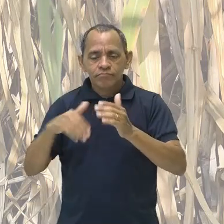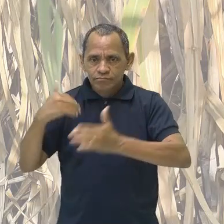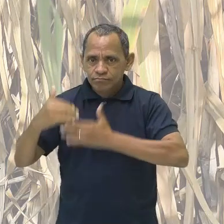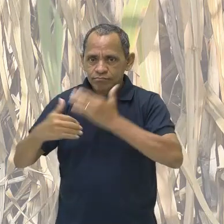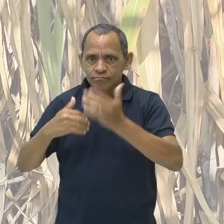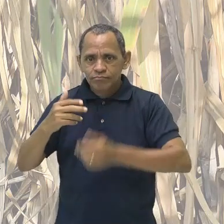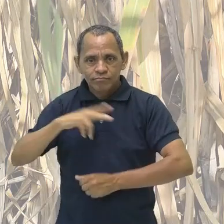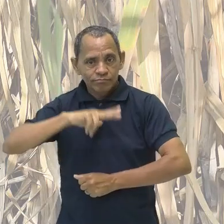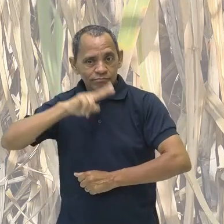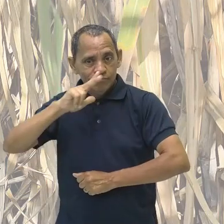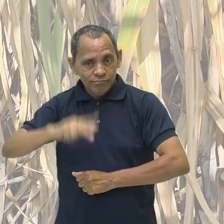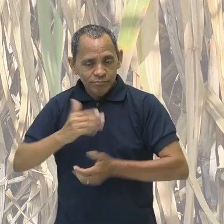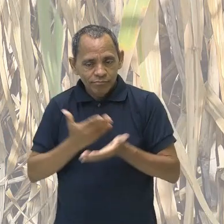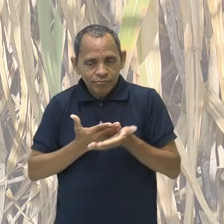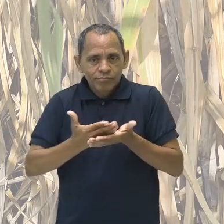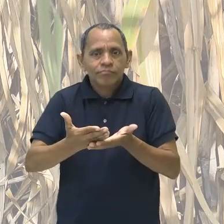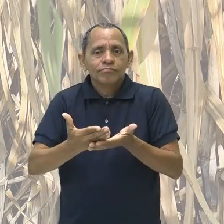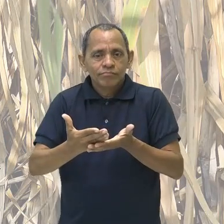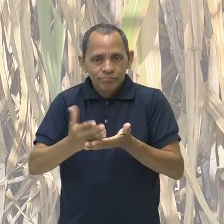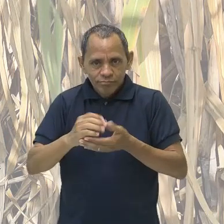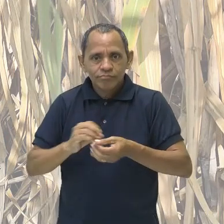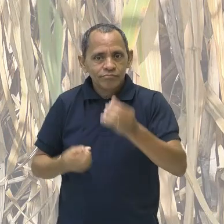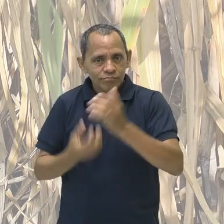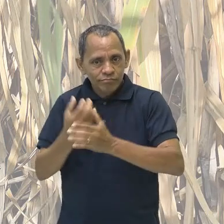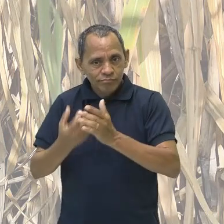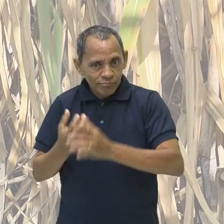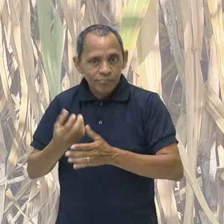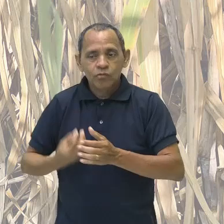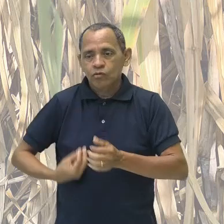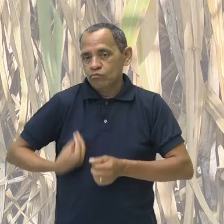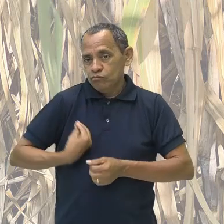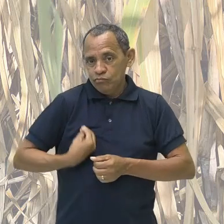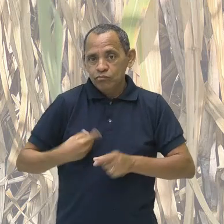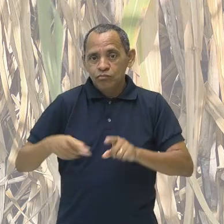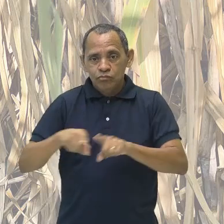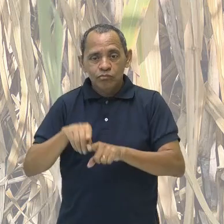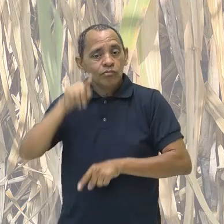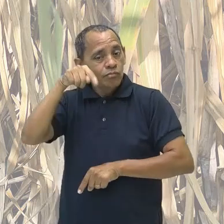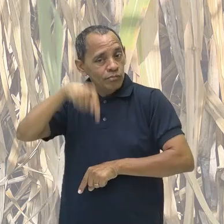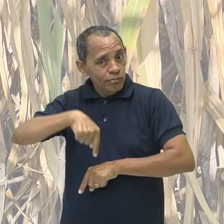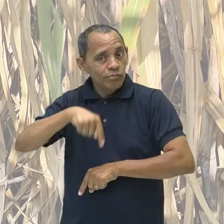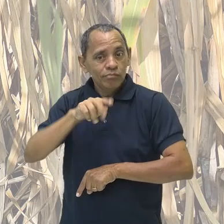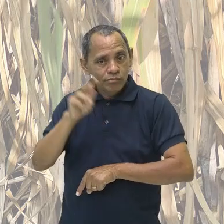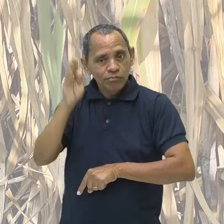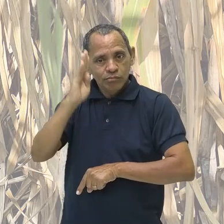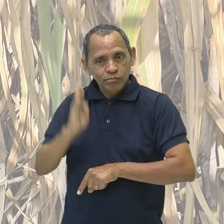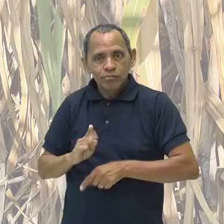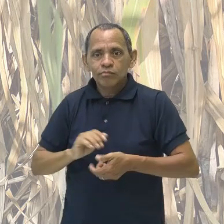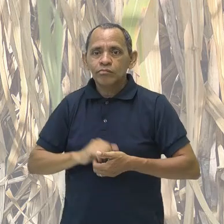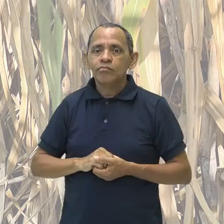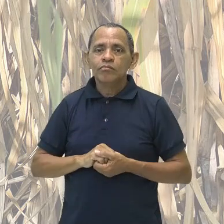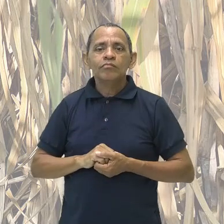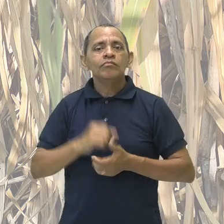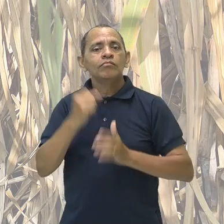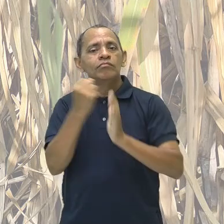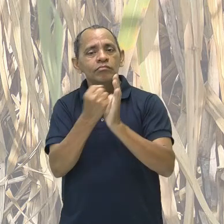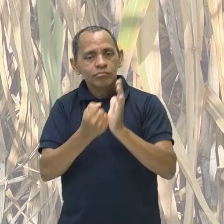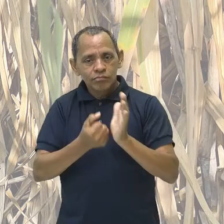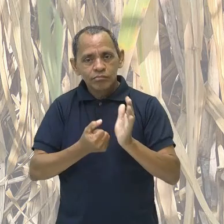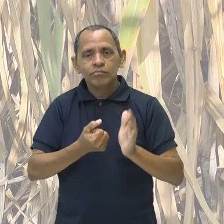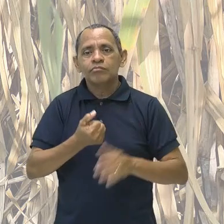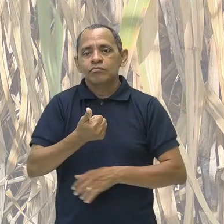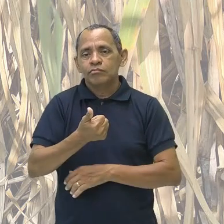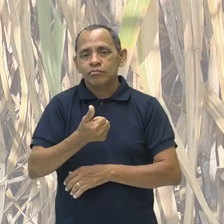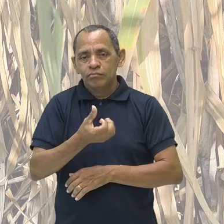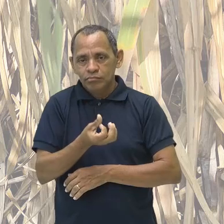os portugueses começaram a estabelecer moradias no território brasileiro. Então, foi introduzida no século XVI,